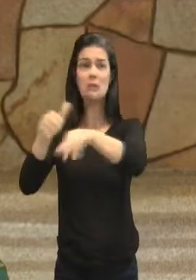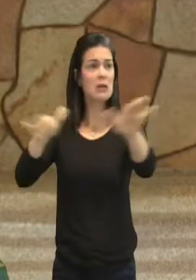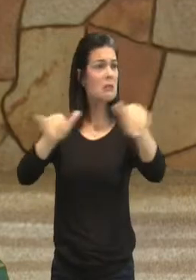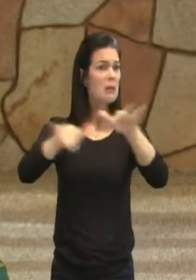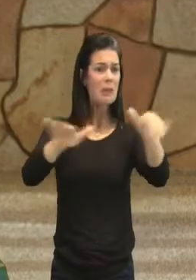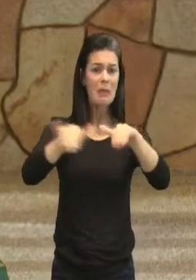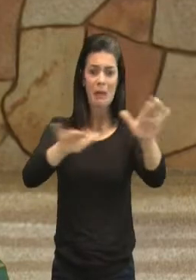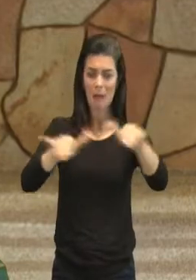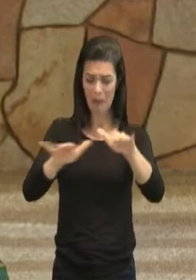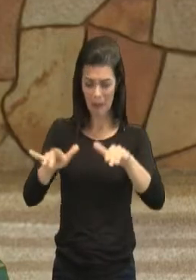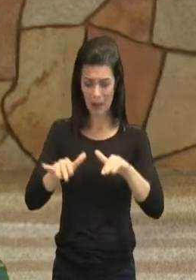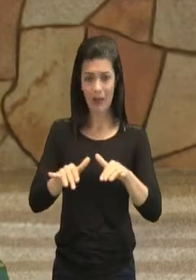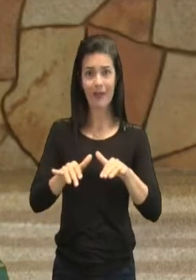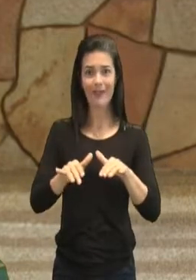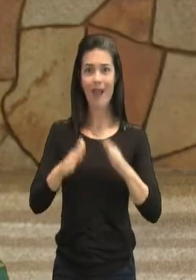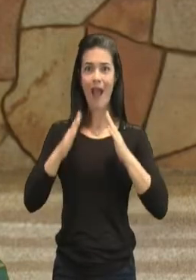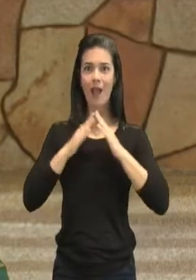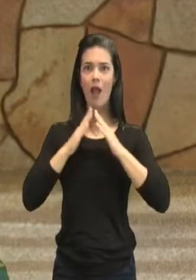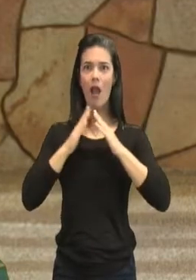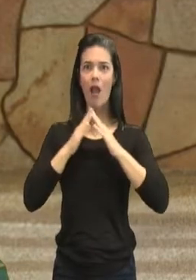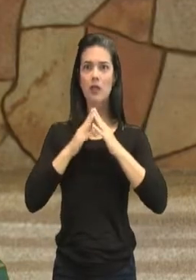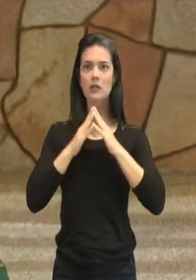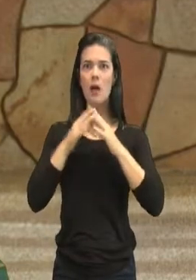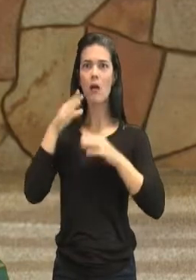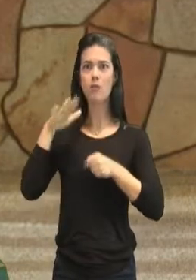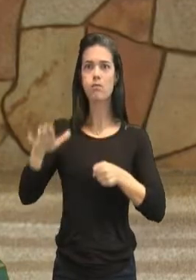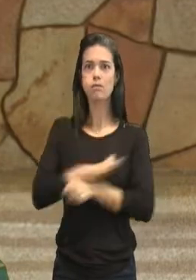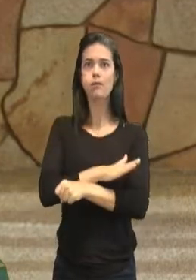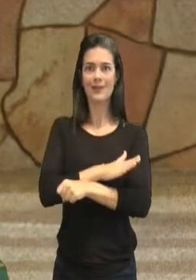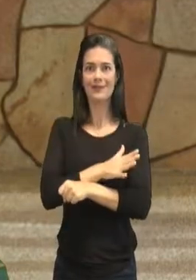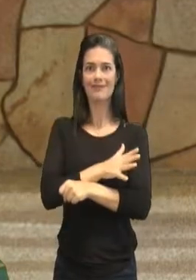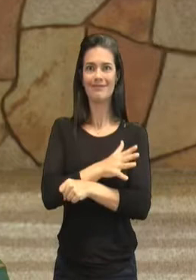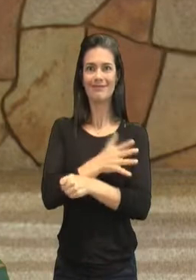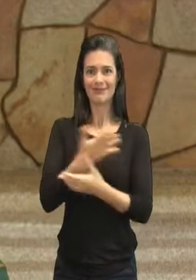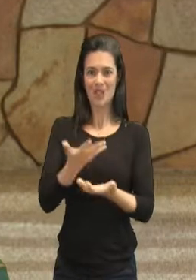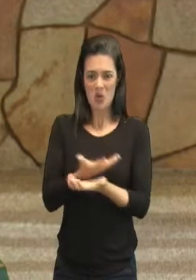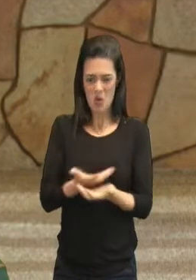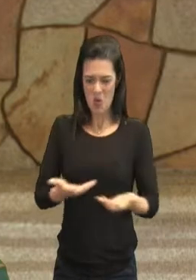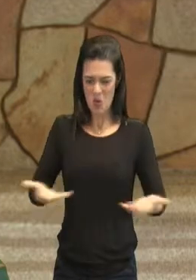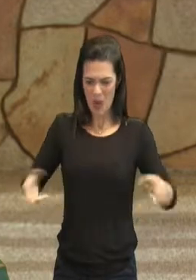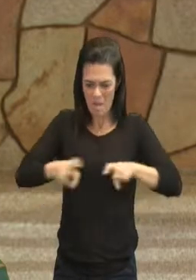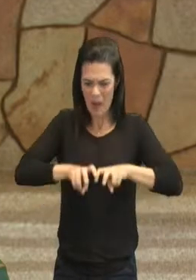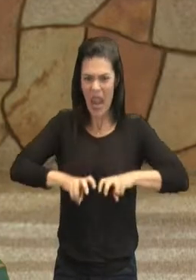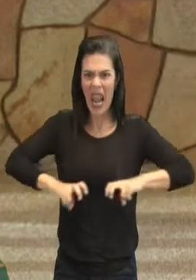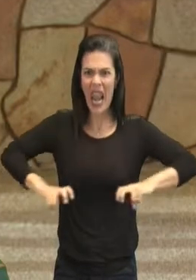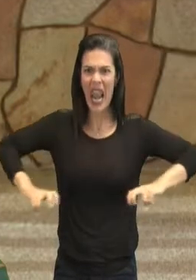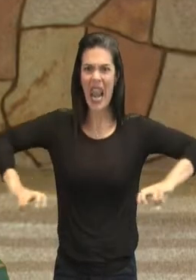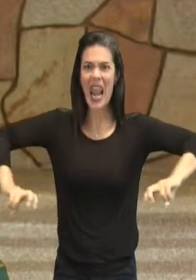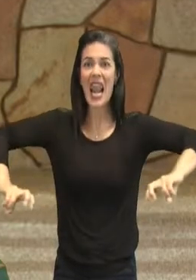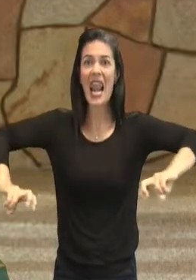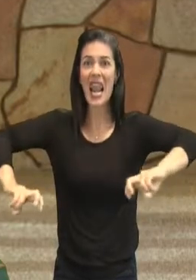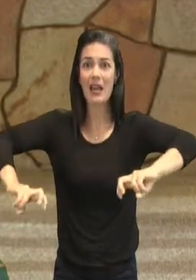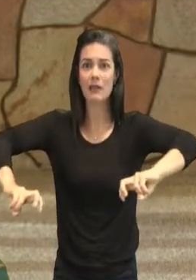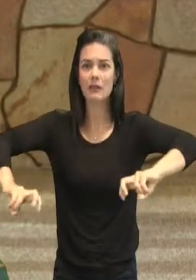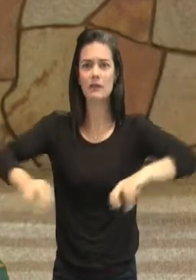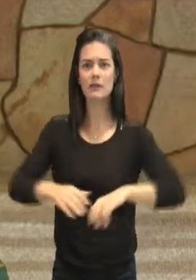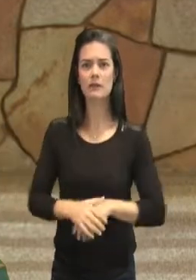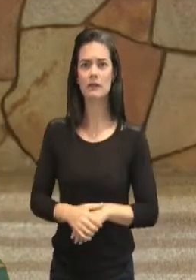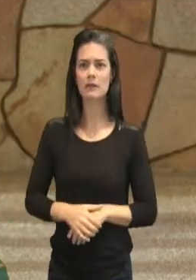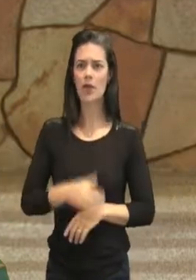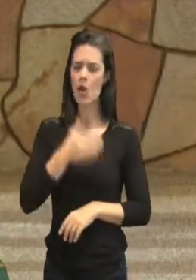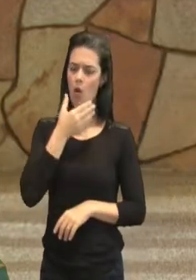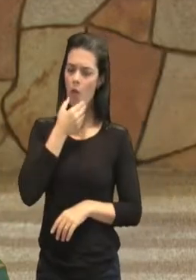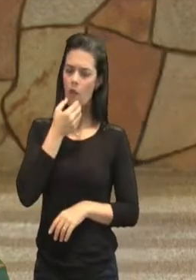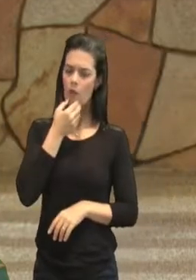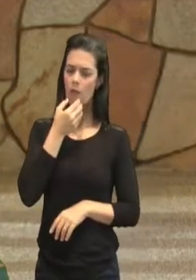convidados. Entrando, porém, o rei para ver os que estavam à mesa, notou ali um homem que não trazia a veste